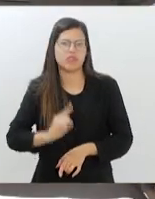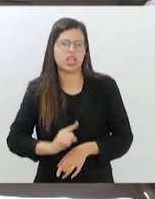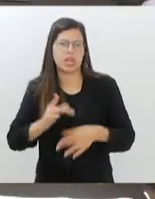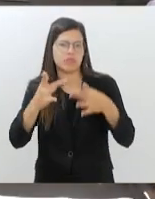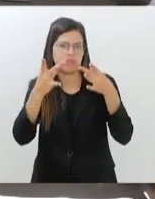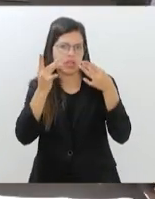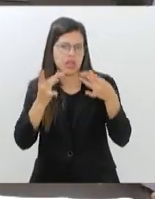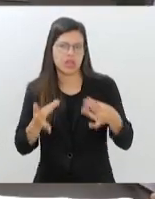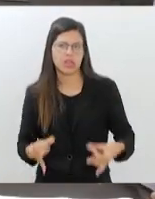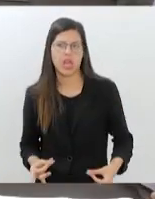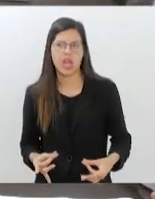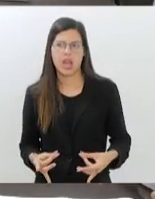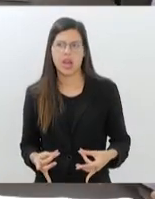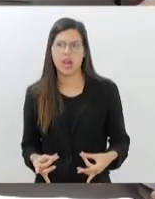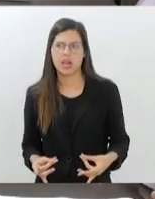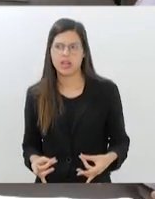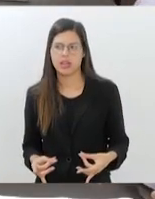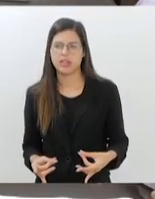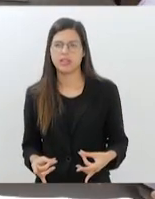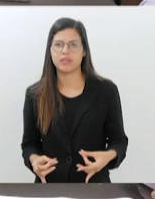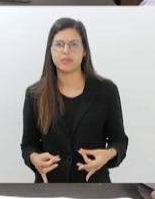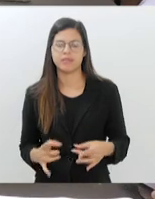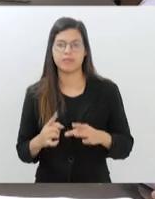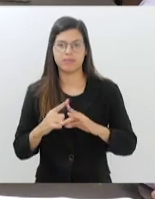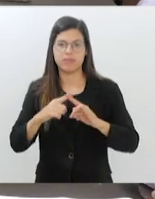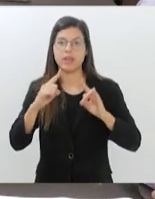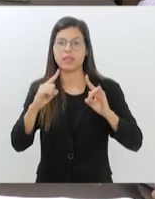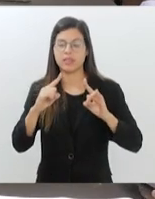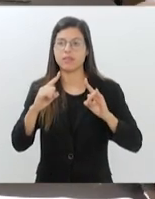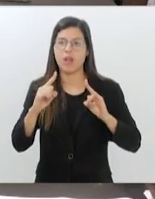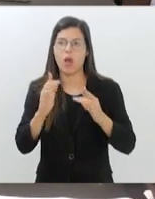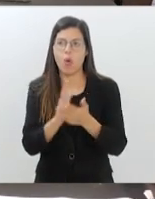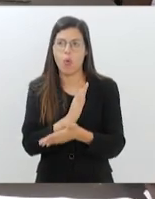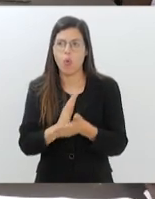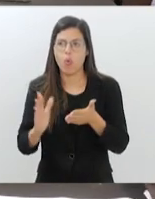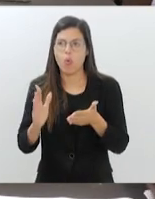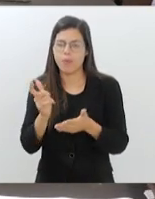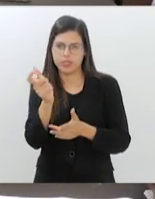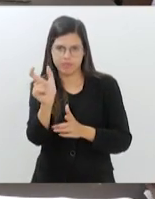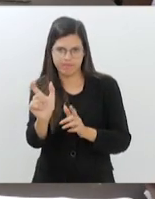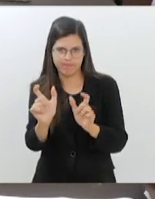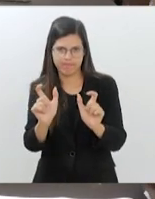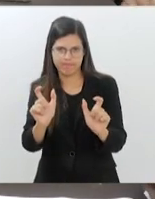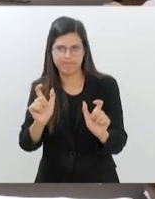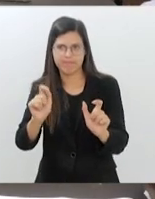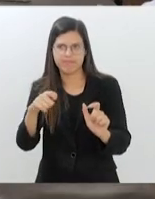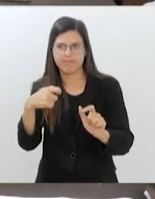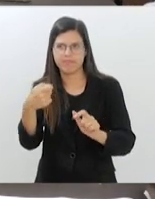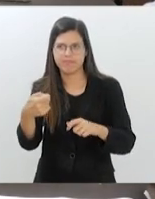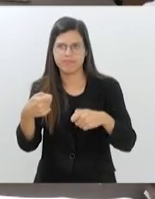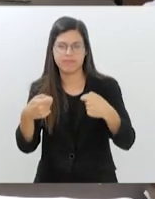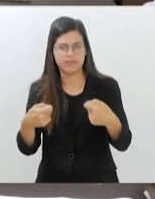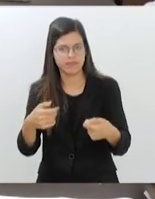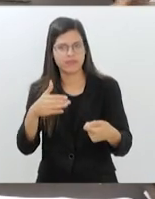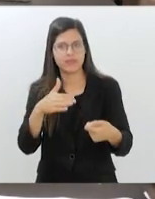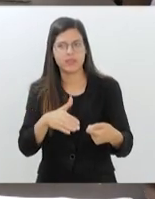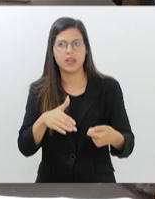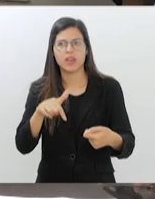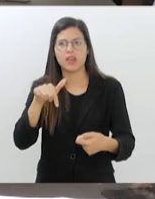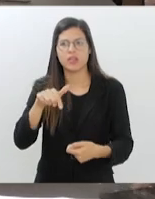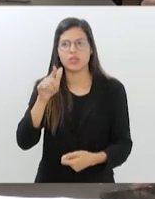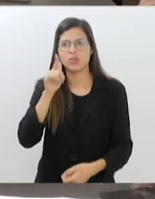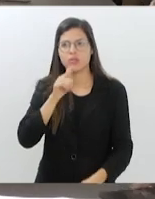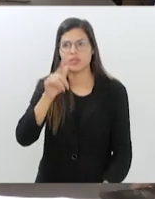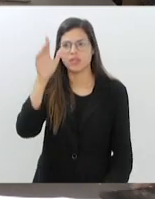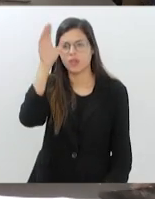gente sabe da experiência é que existem algumas expressões que são eh genéricas para que atendam esse